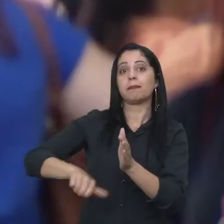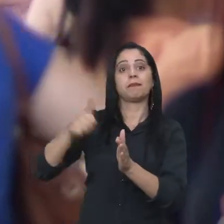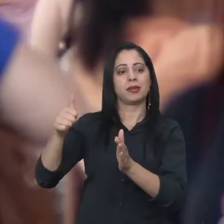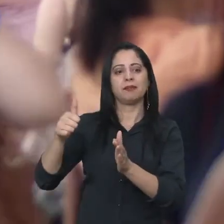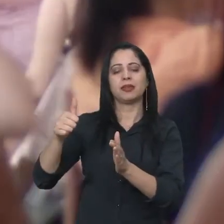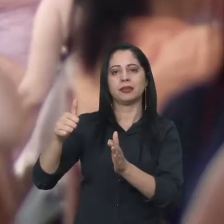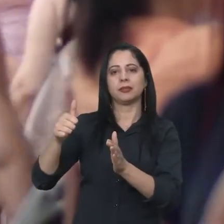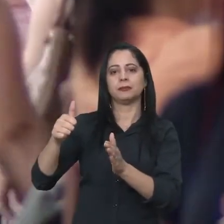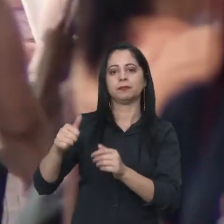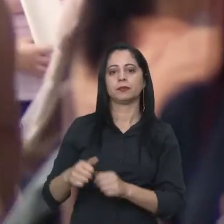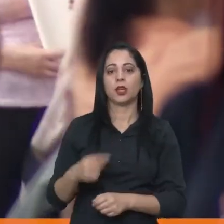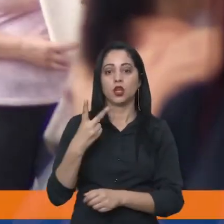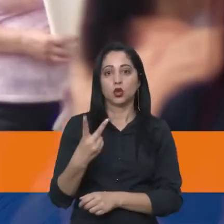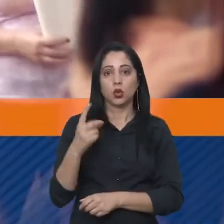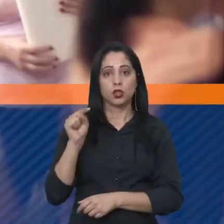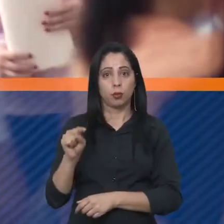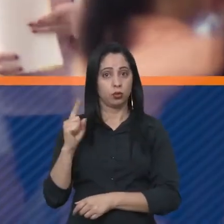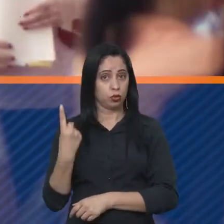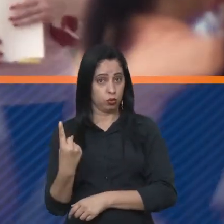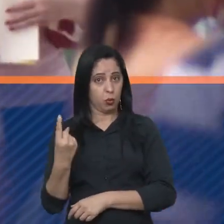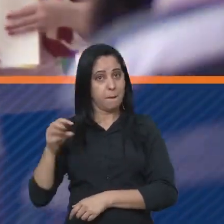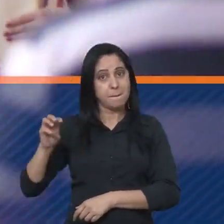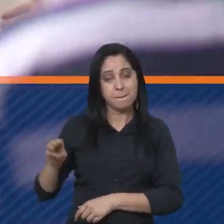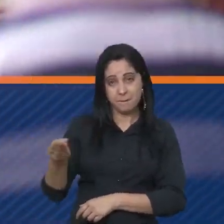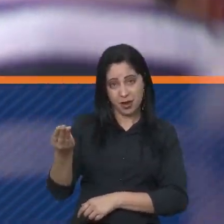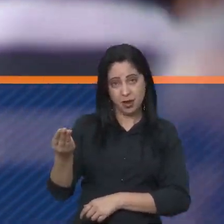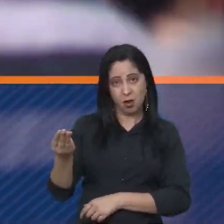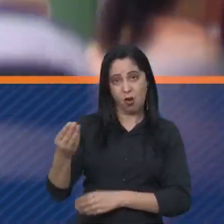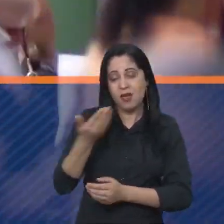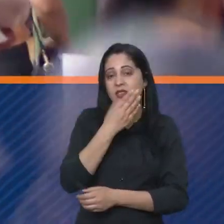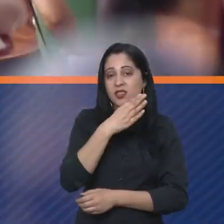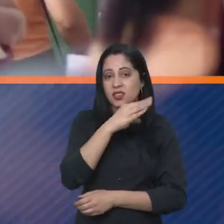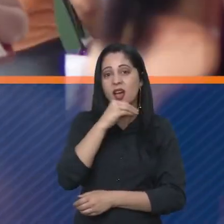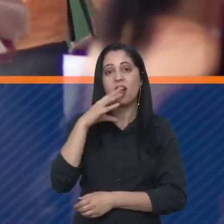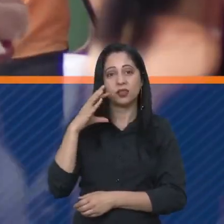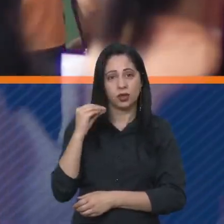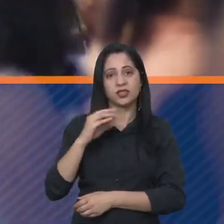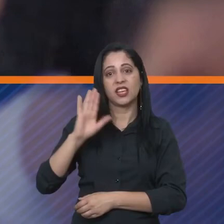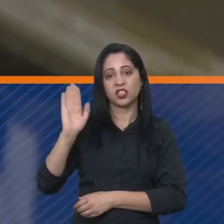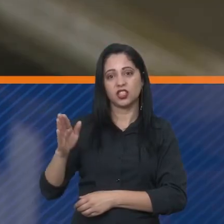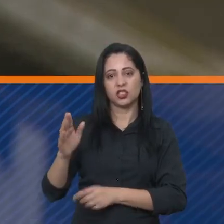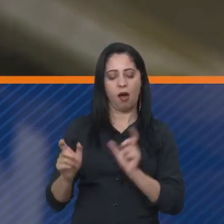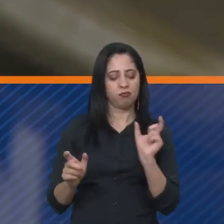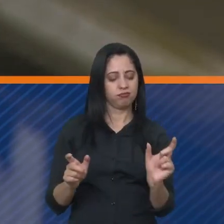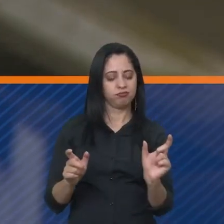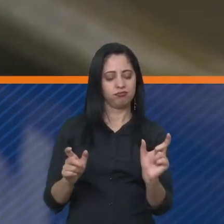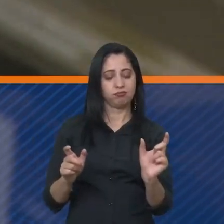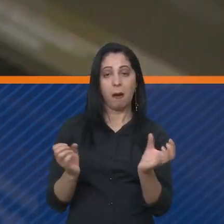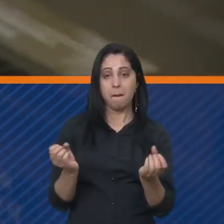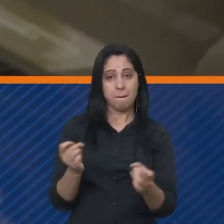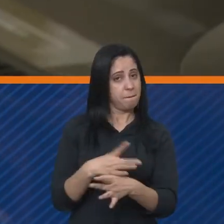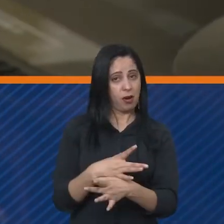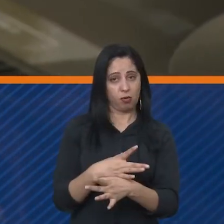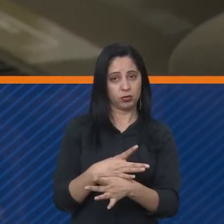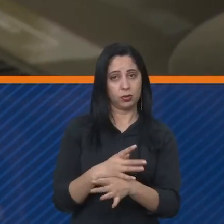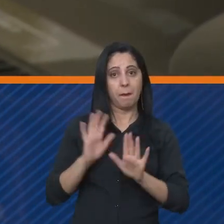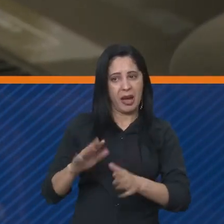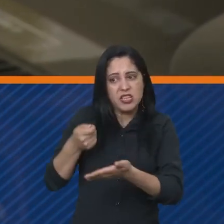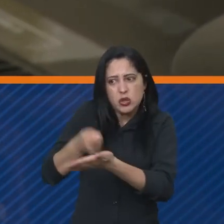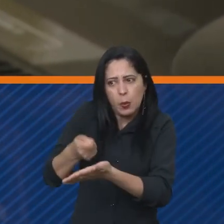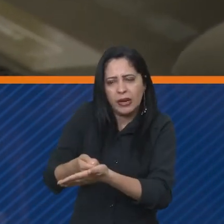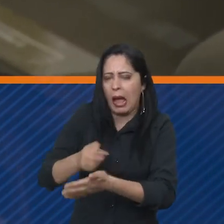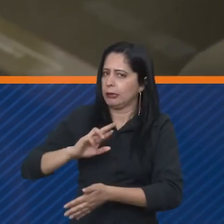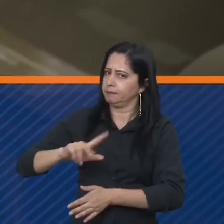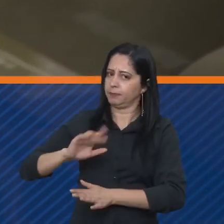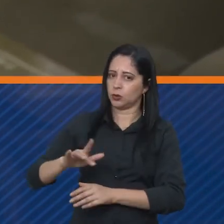vez. Para você ter uma ideia, mais de 2,1 milhões de adolescentes brasileiros tiraram o título, mesmo sem